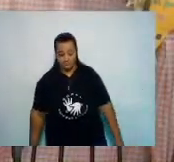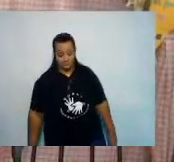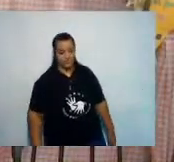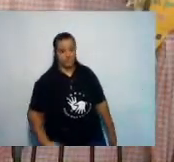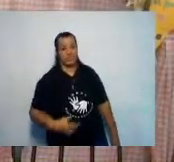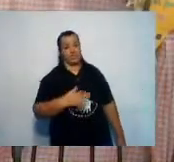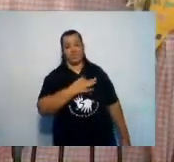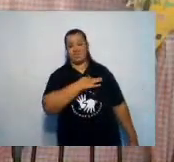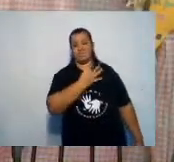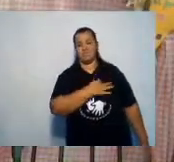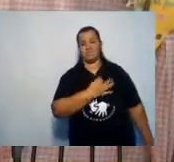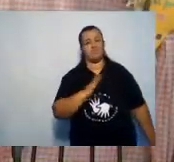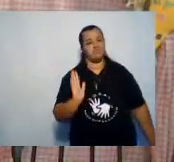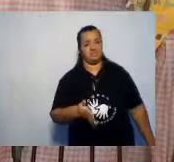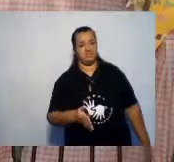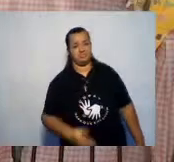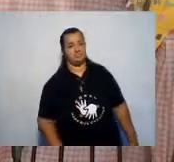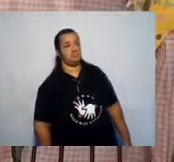Já